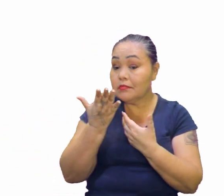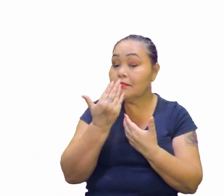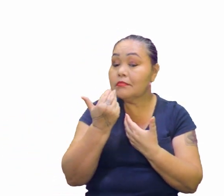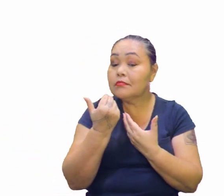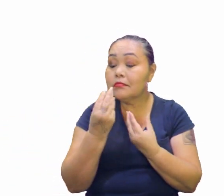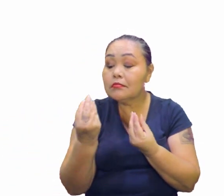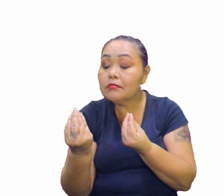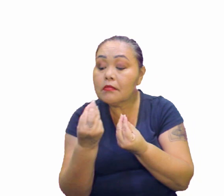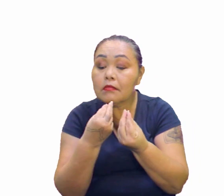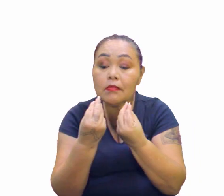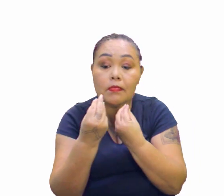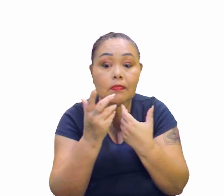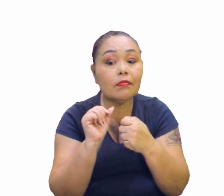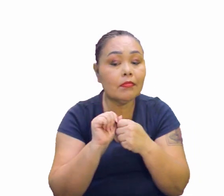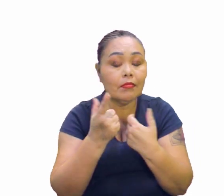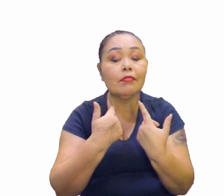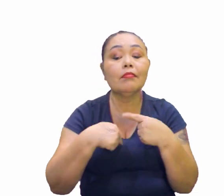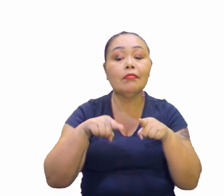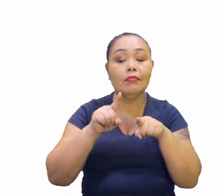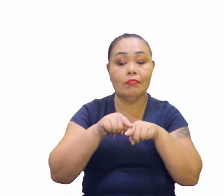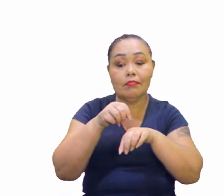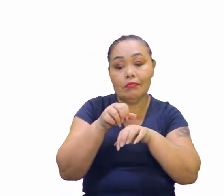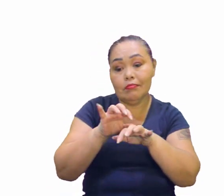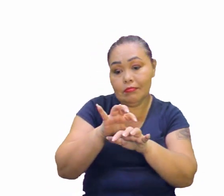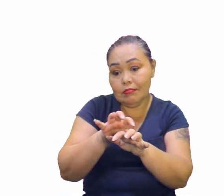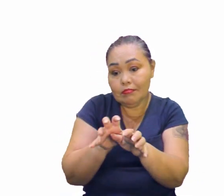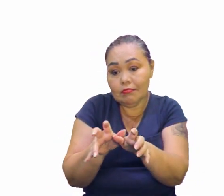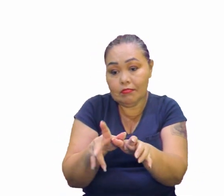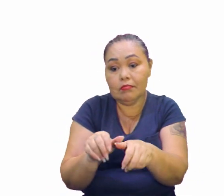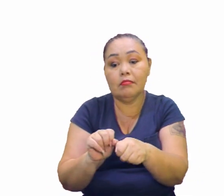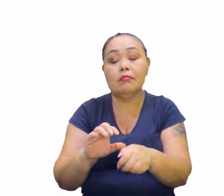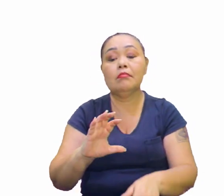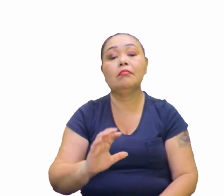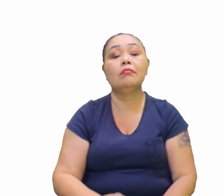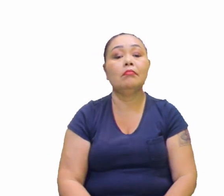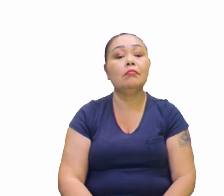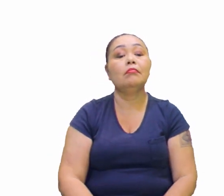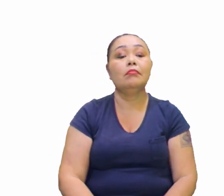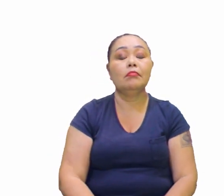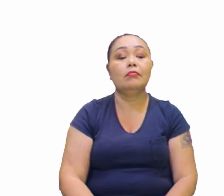muitos alimentos que vêm dali, como o caranguejo que eu acabei de falar.